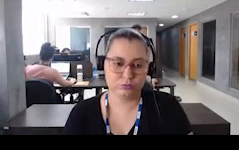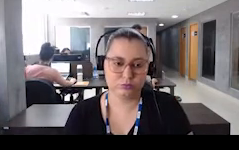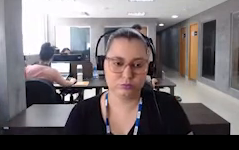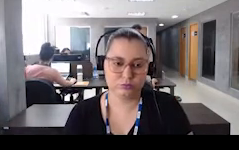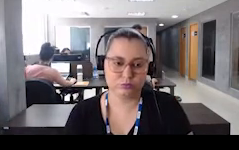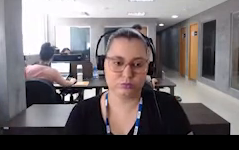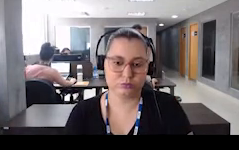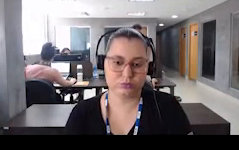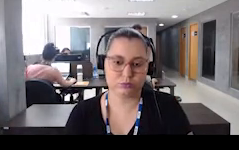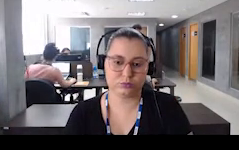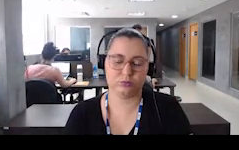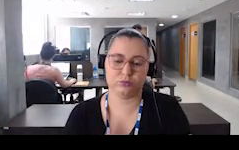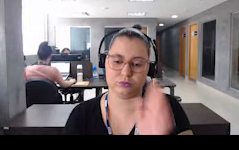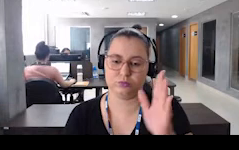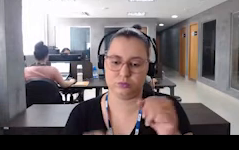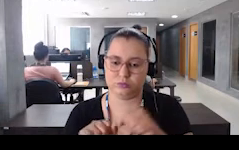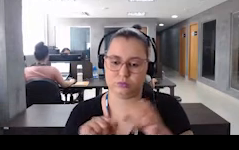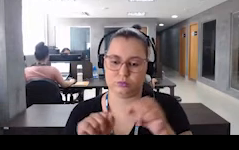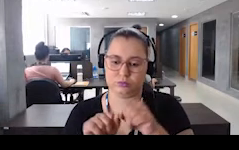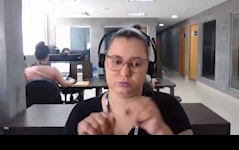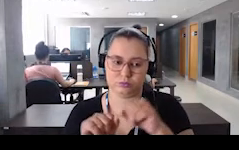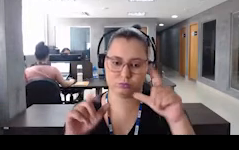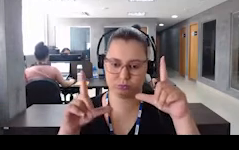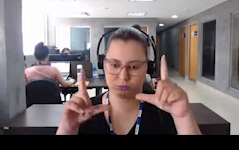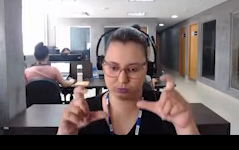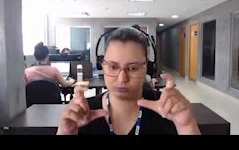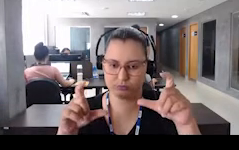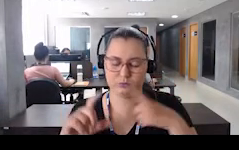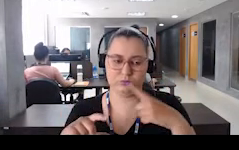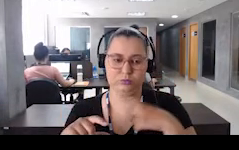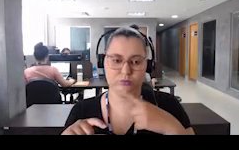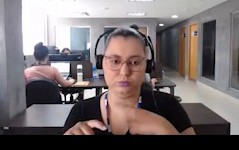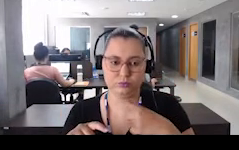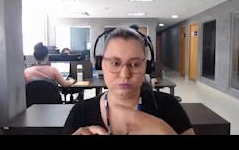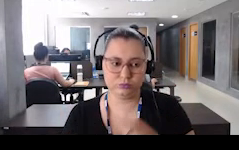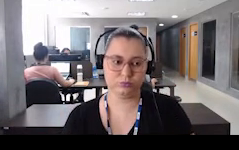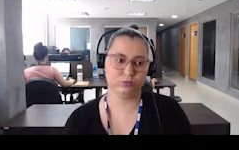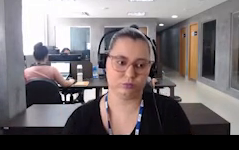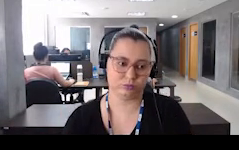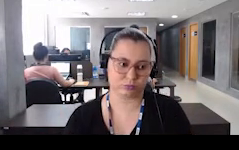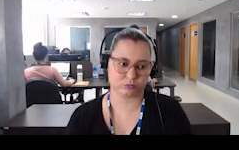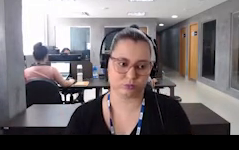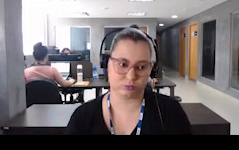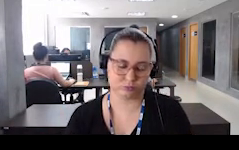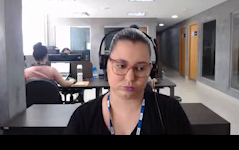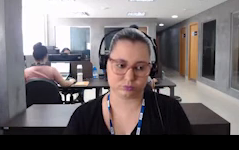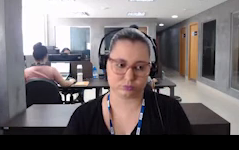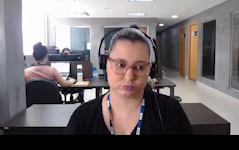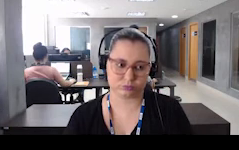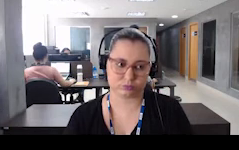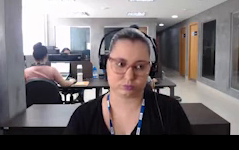eu fiz. Como é que eu faço para mandar ele? não, A foto. você vai tirar uma foto e vai colocar aqui no documento.